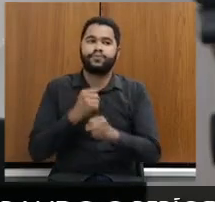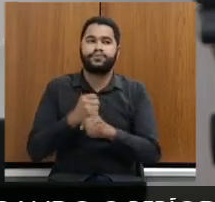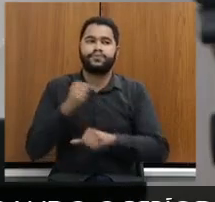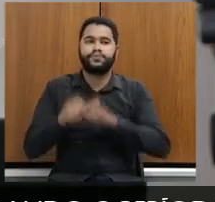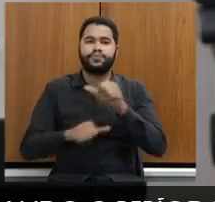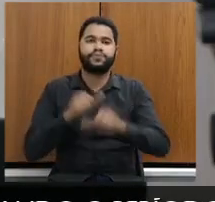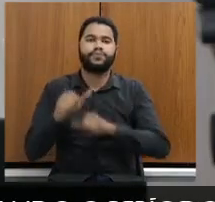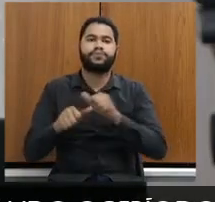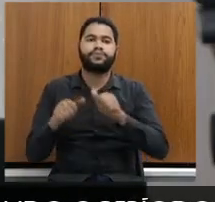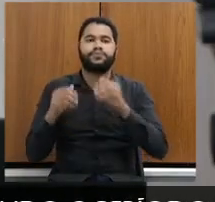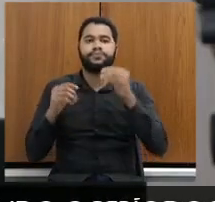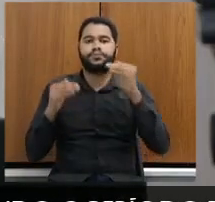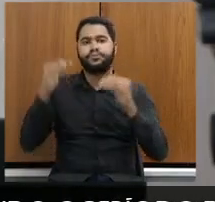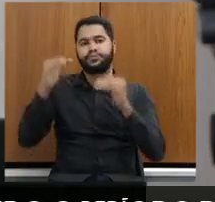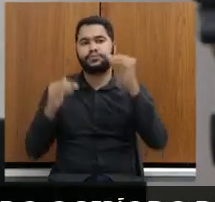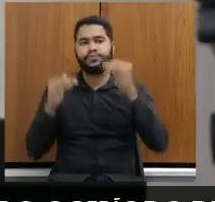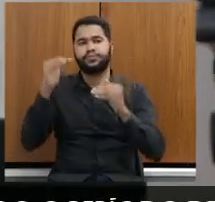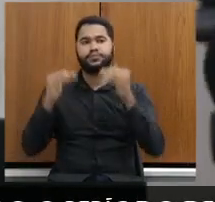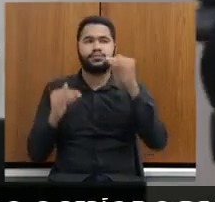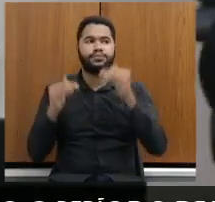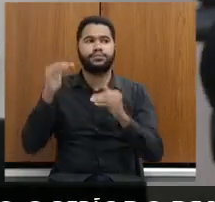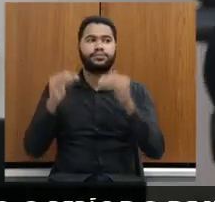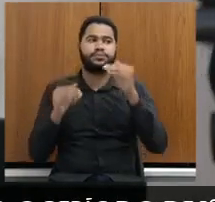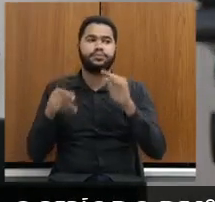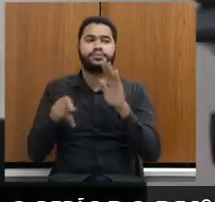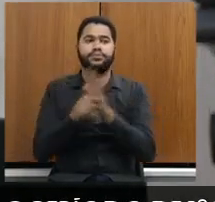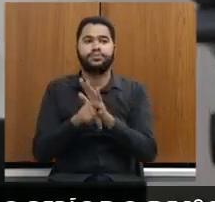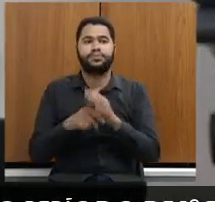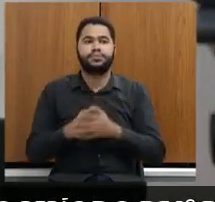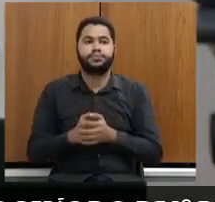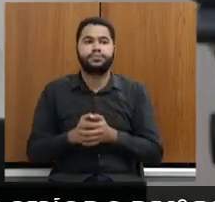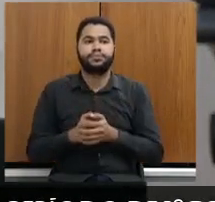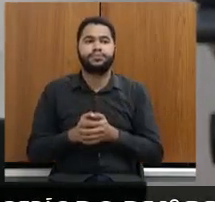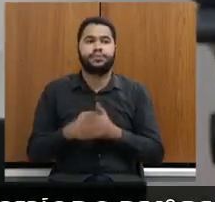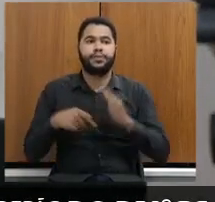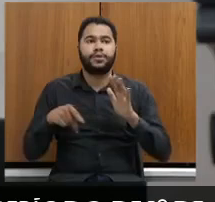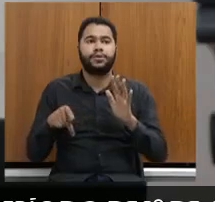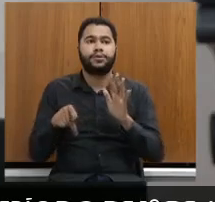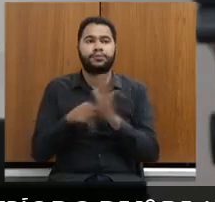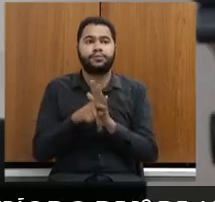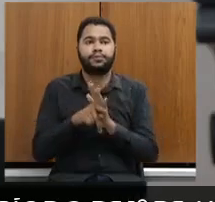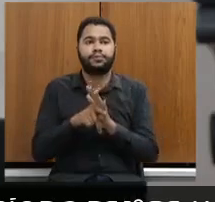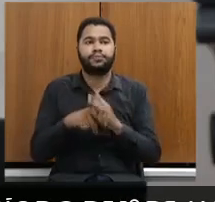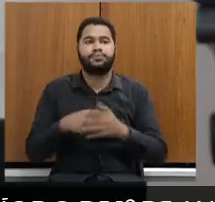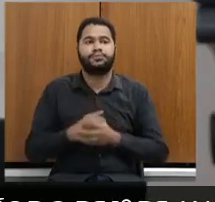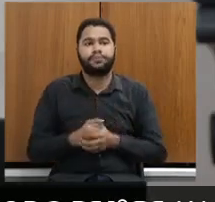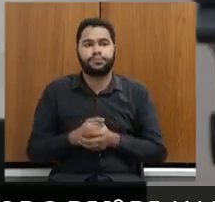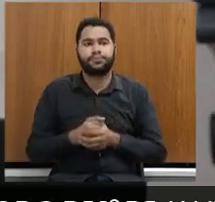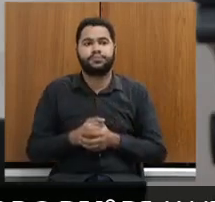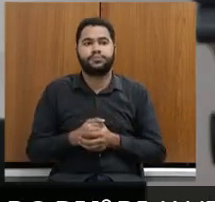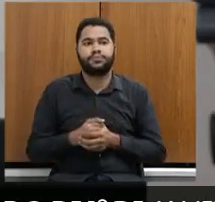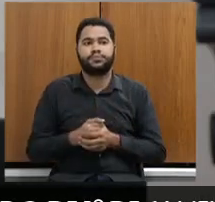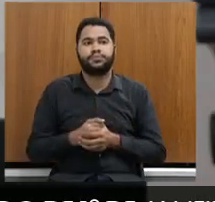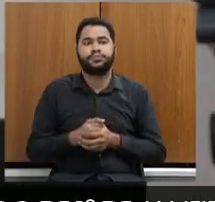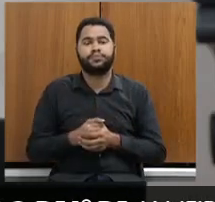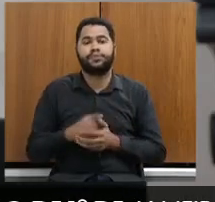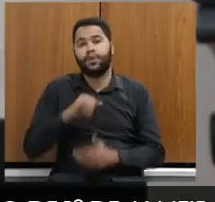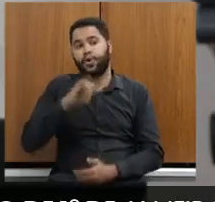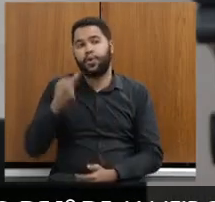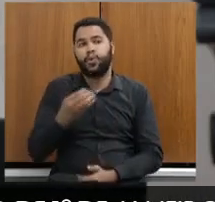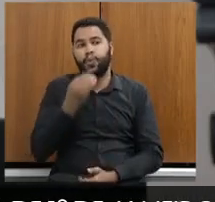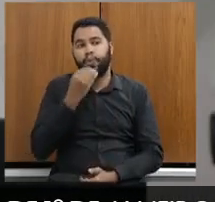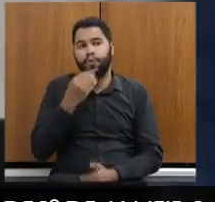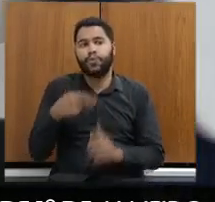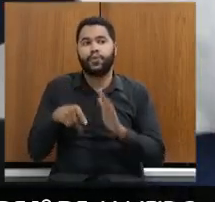do nível que o servidor se encontra para o livro subsequente na carreira a que pertence já por oportuno